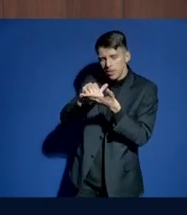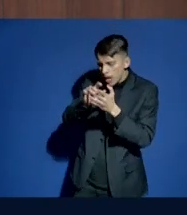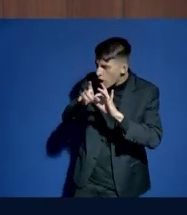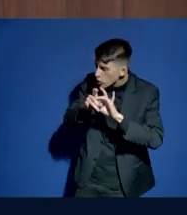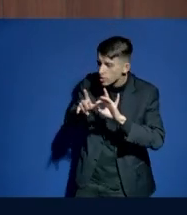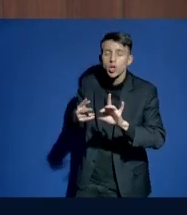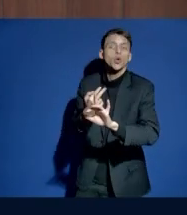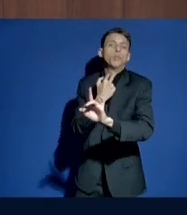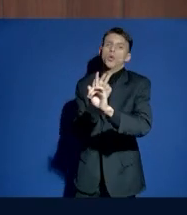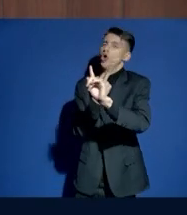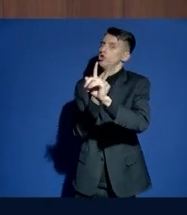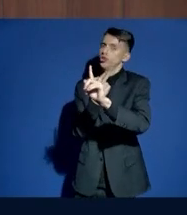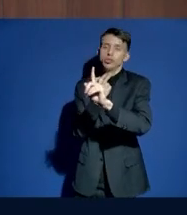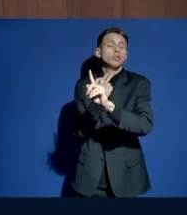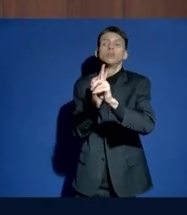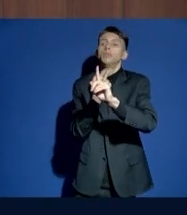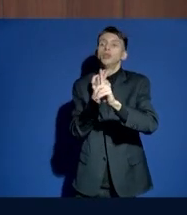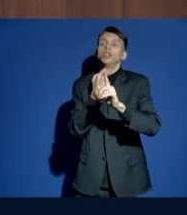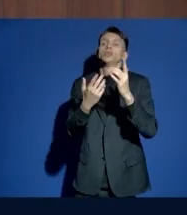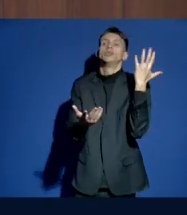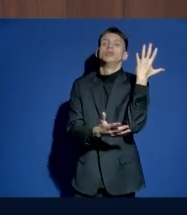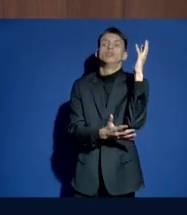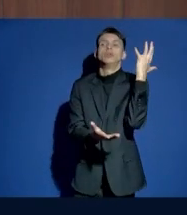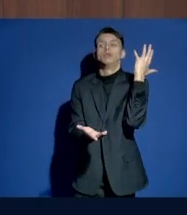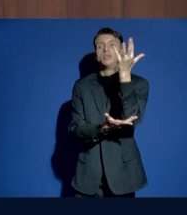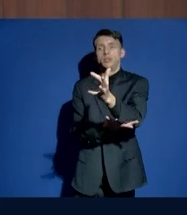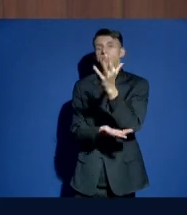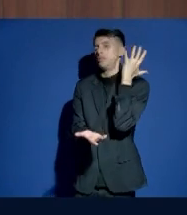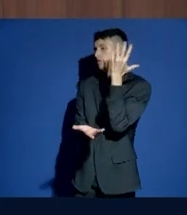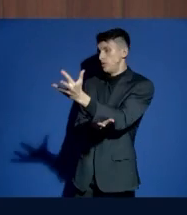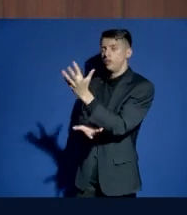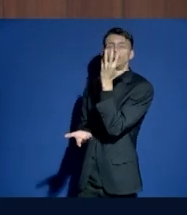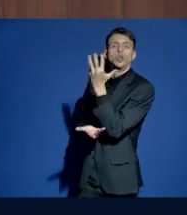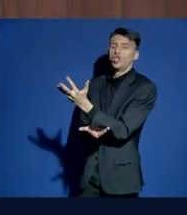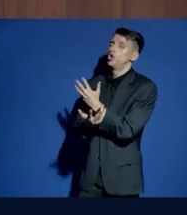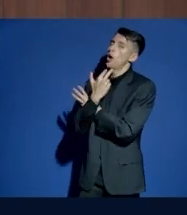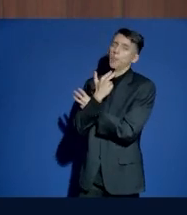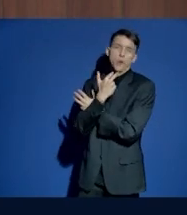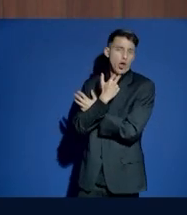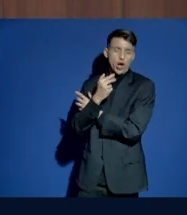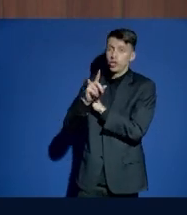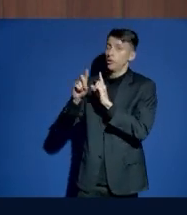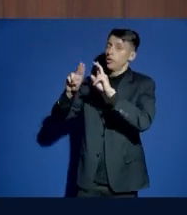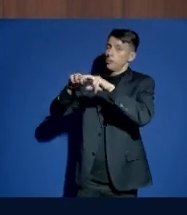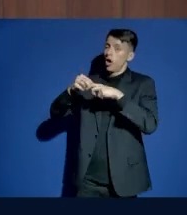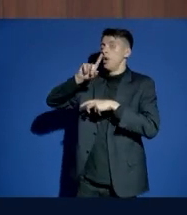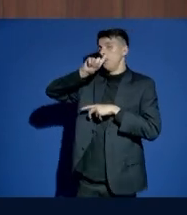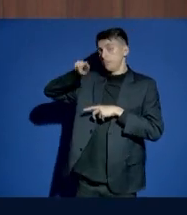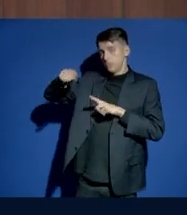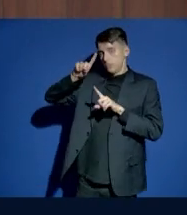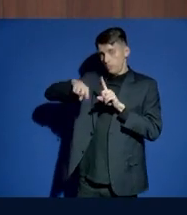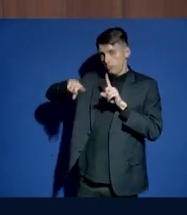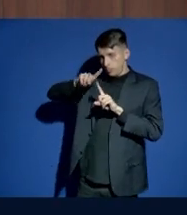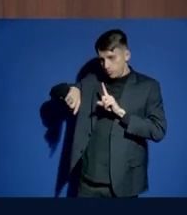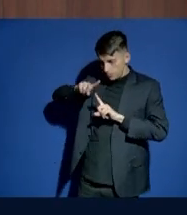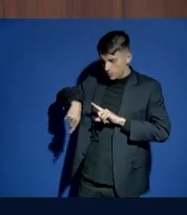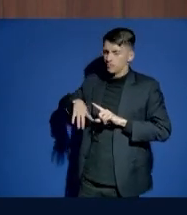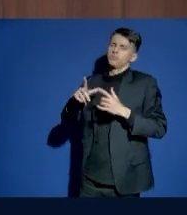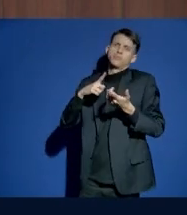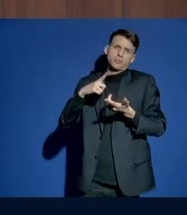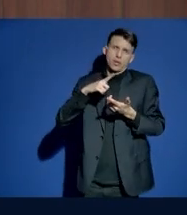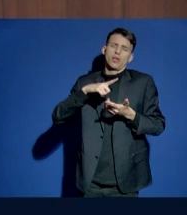estado pode desmatar aquela área que ele tem prerrogativa legal de desmatar que mantendo a reserva de 20 e